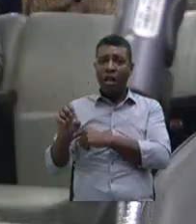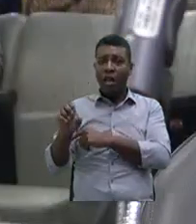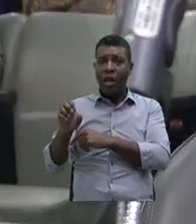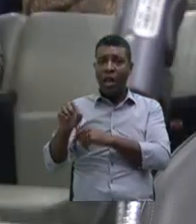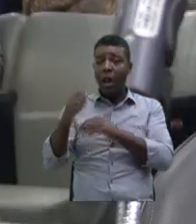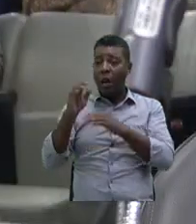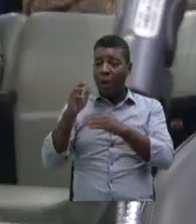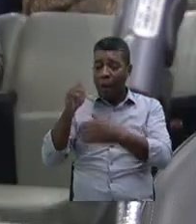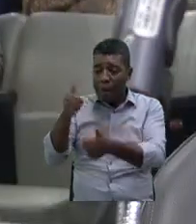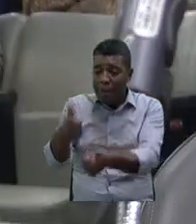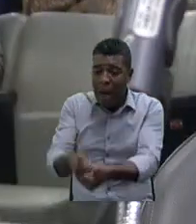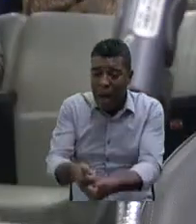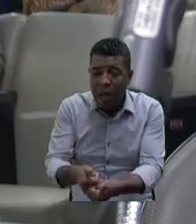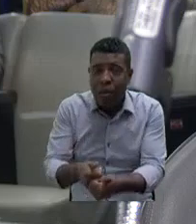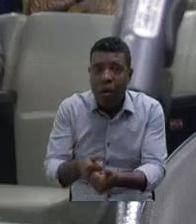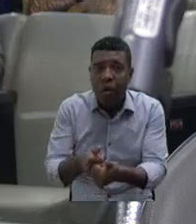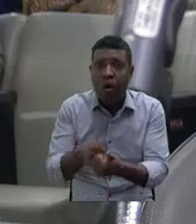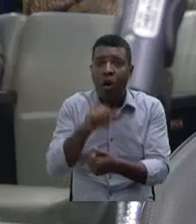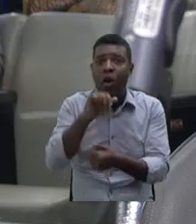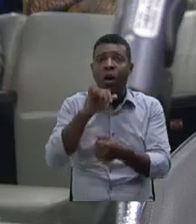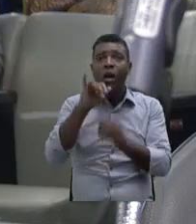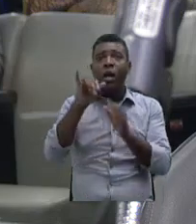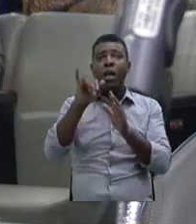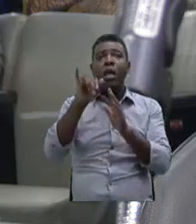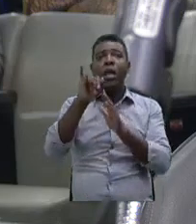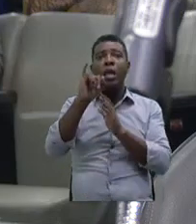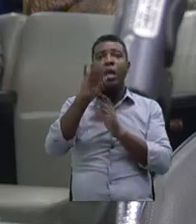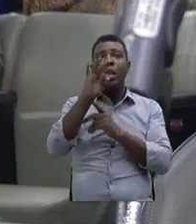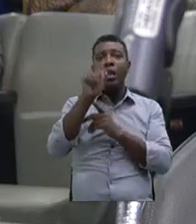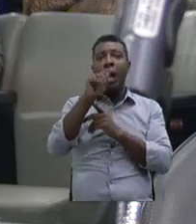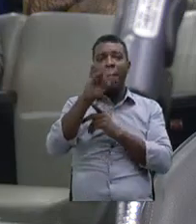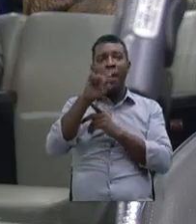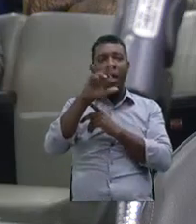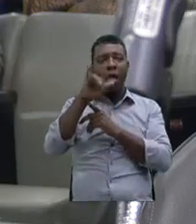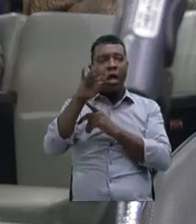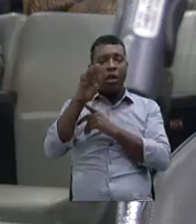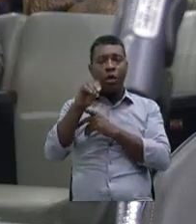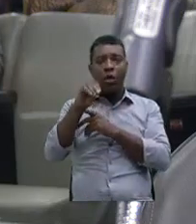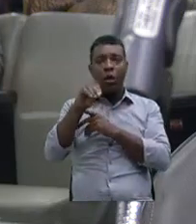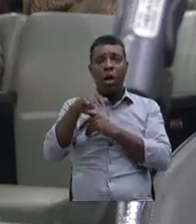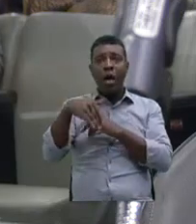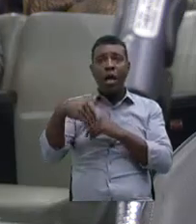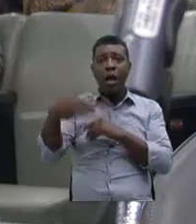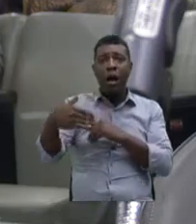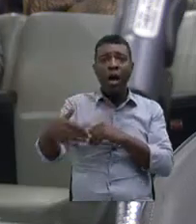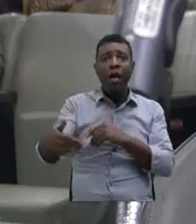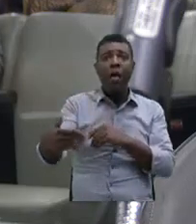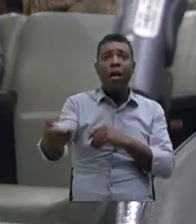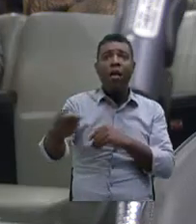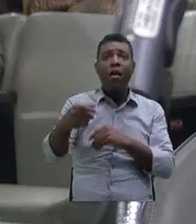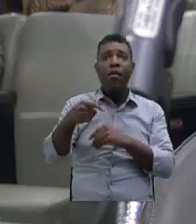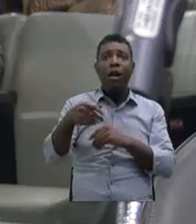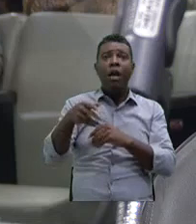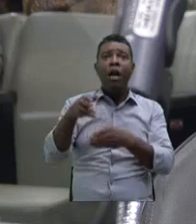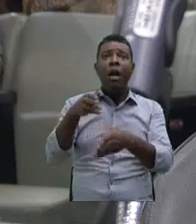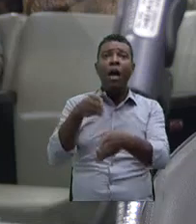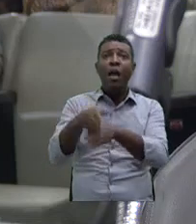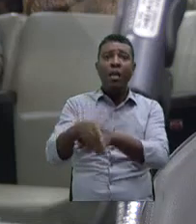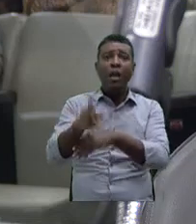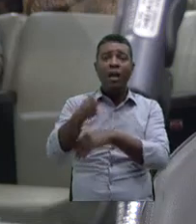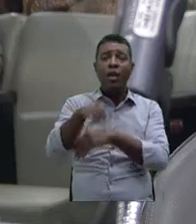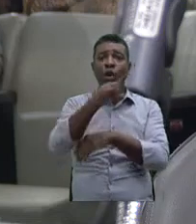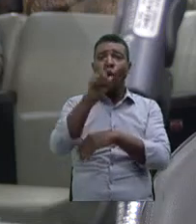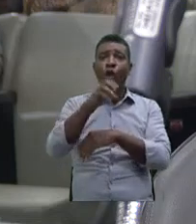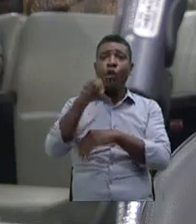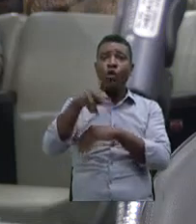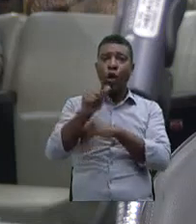Itabirito, um outro de R$ 11,75. E assim vão adentrando para a Zona da Mata, até chegar lá na ponta, em